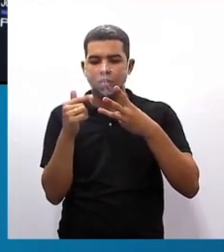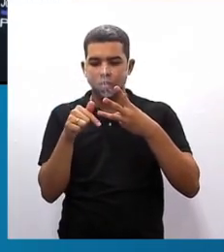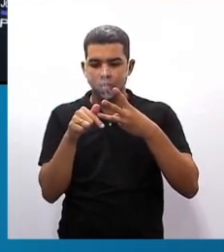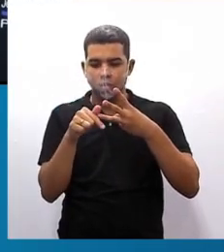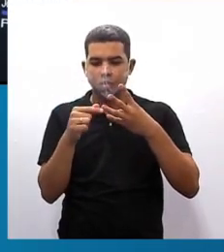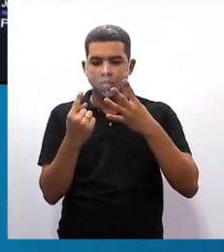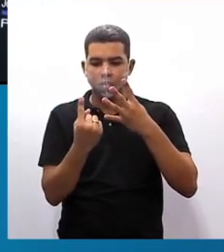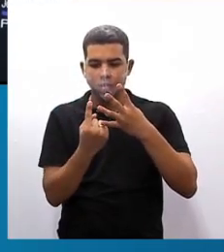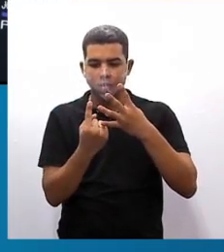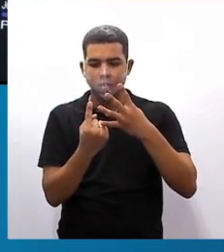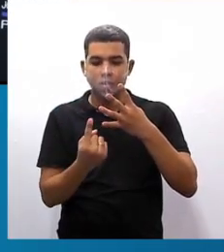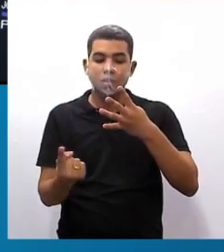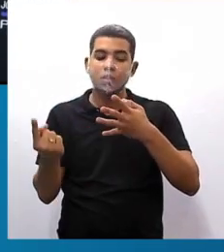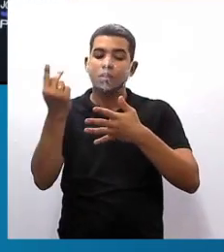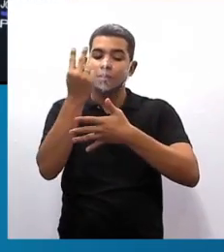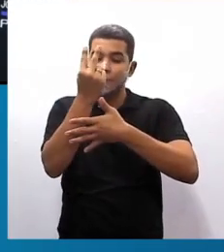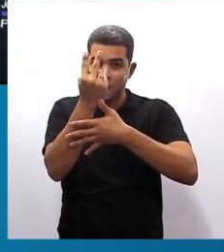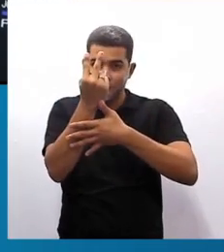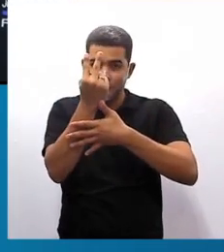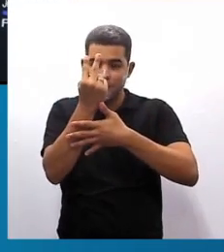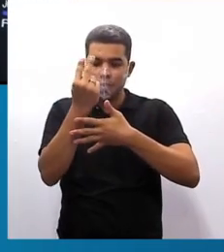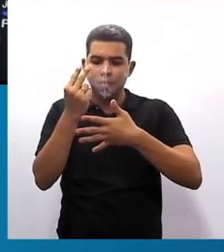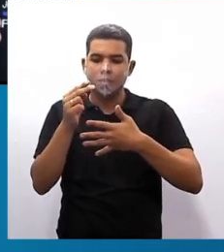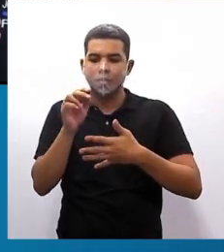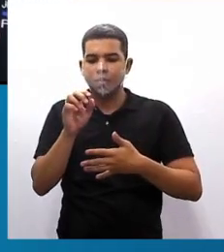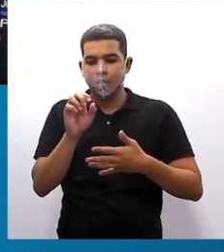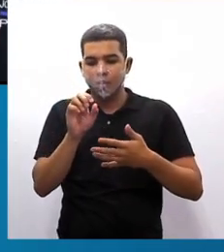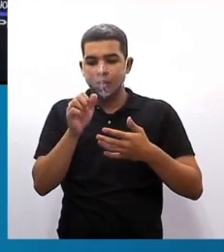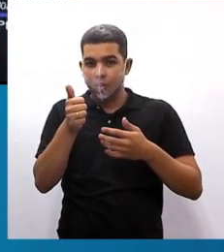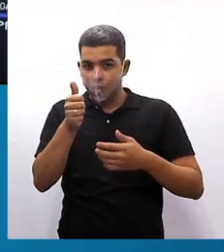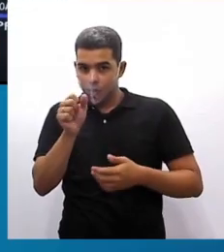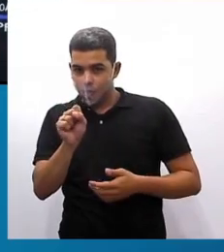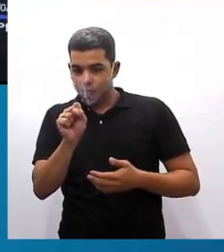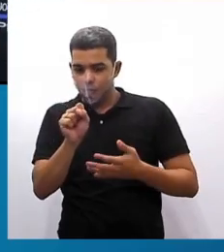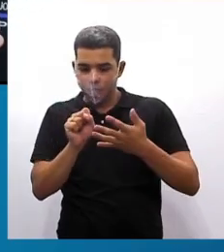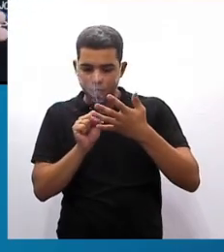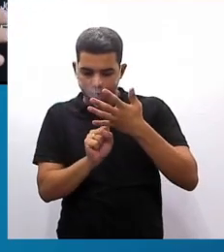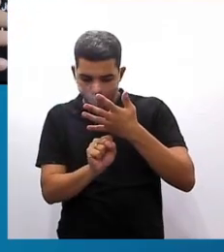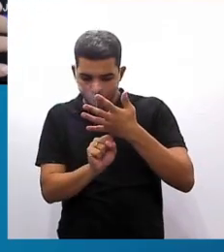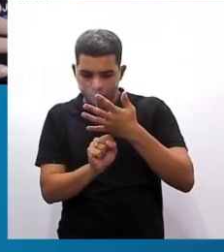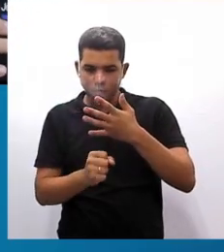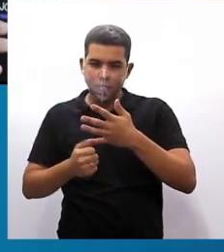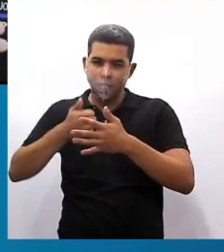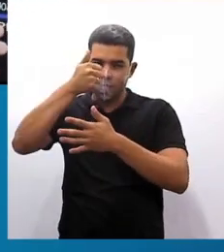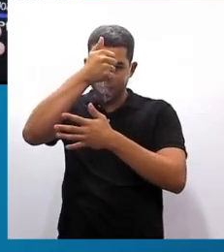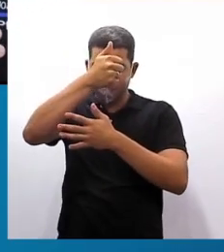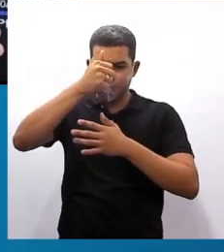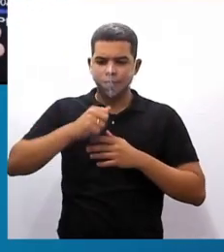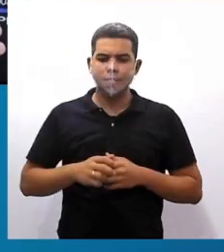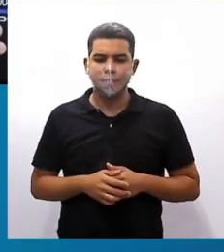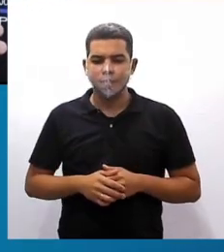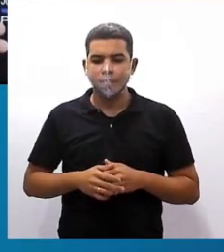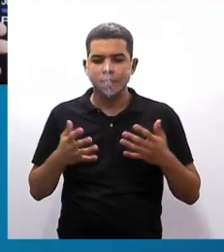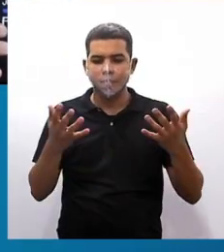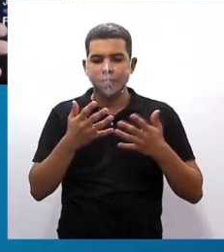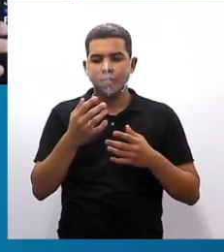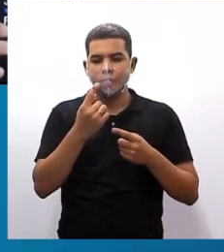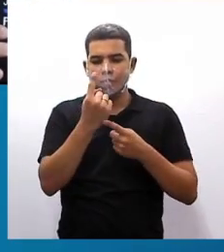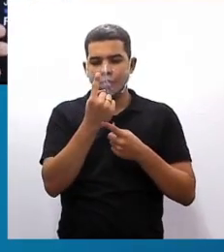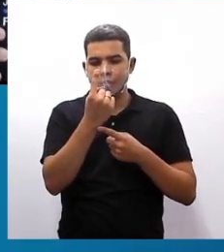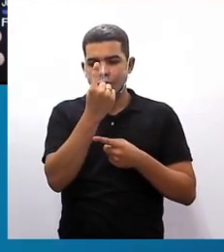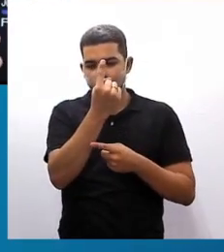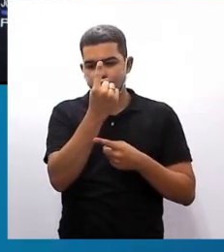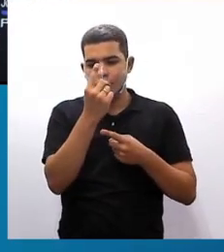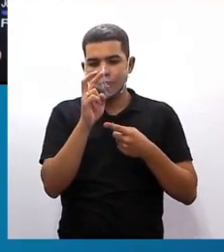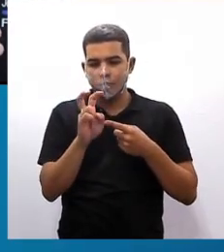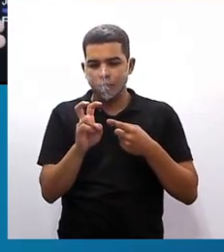7 mais 1 mais 2. Deu 18. Então, 8 desceu e subiu 1. E agora, 1 mais 5 mais